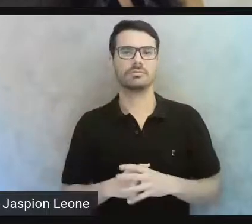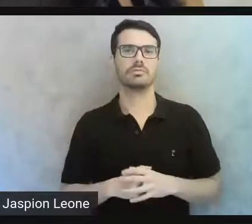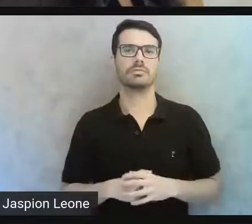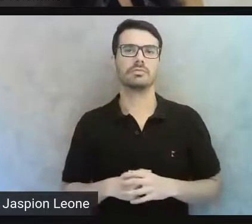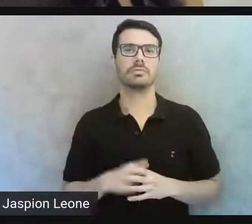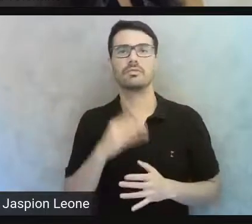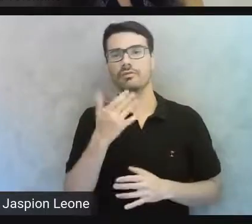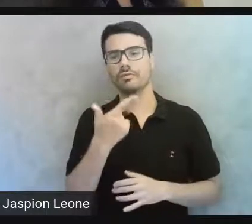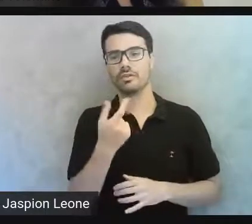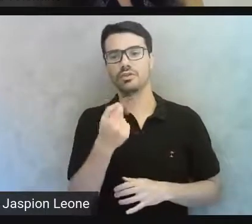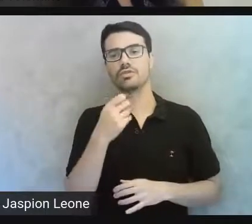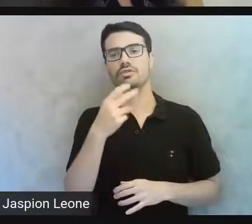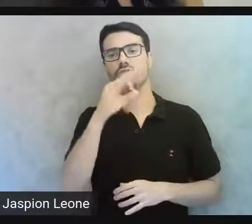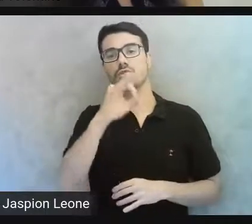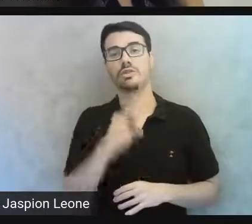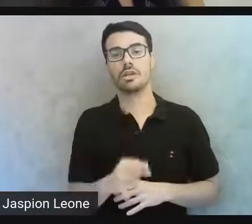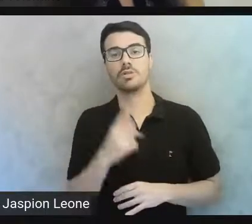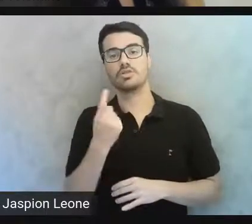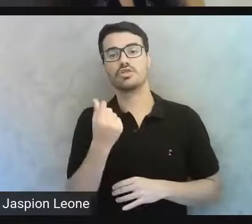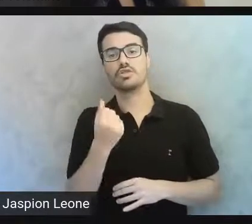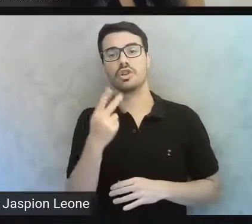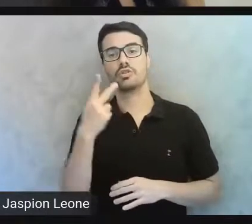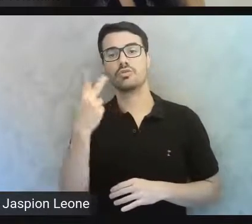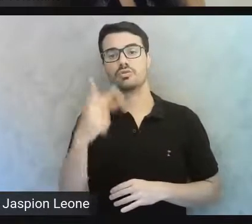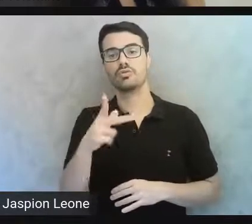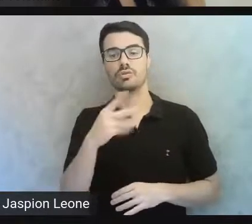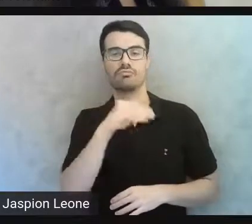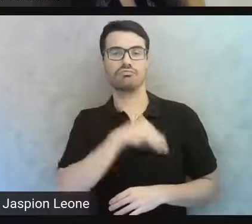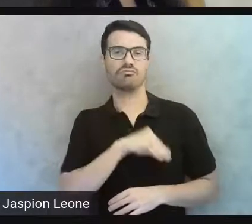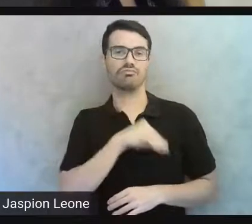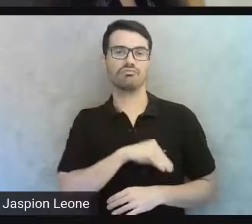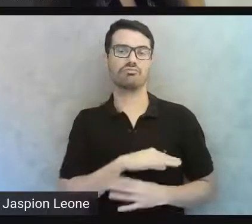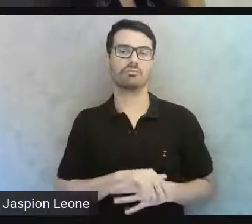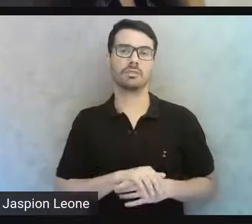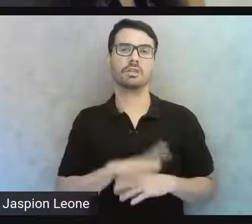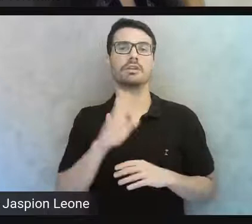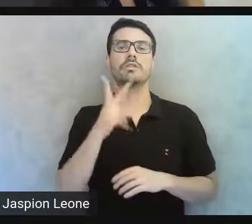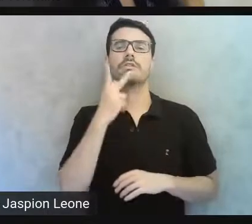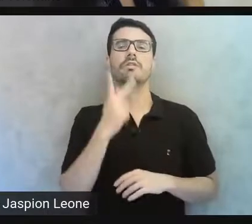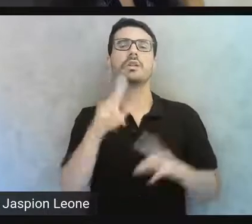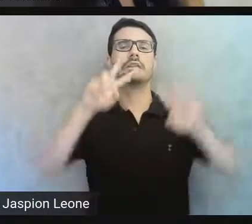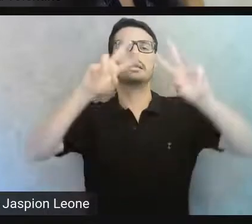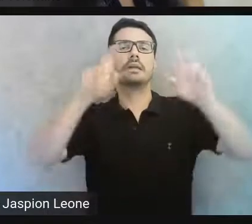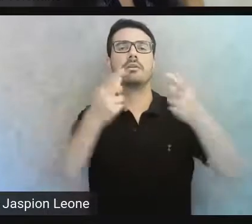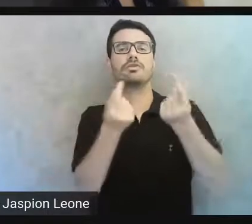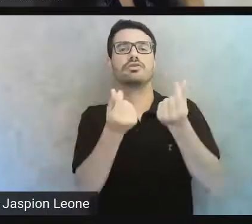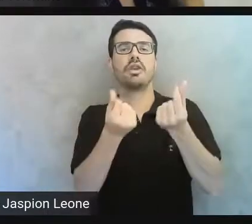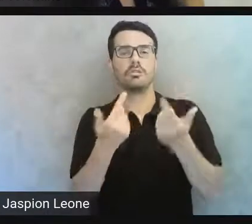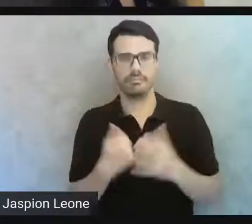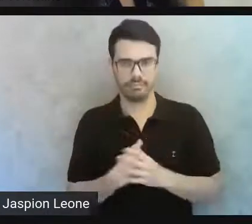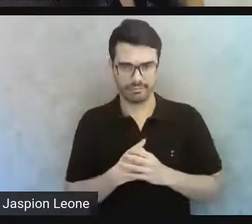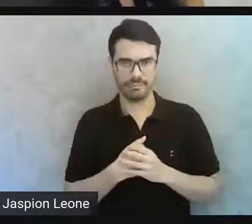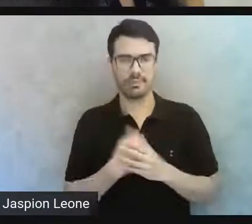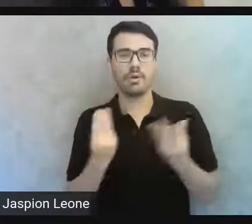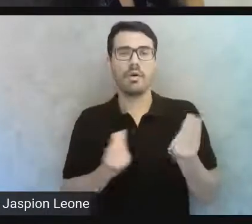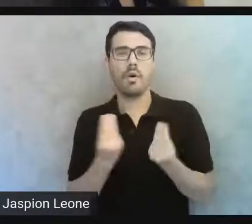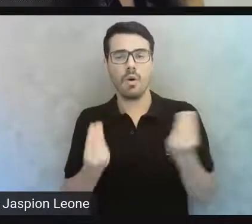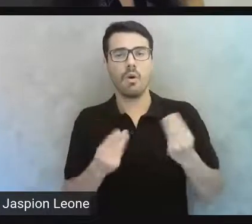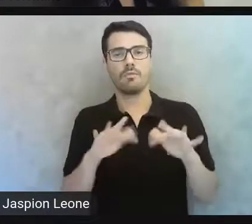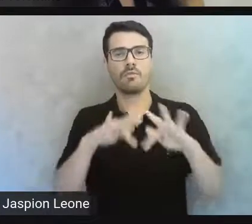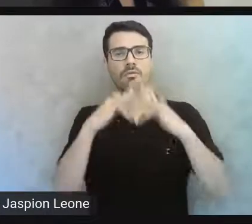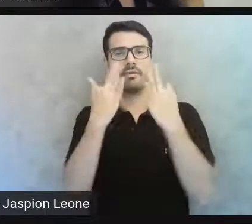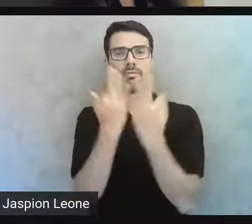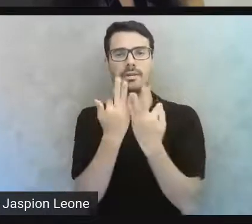pouquinho na questão do orçamento, a gente citou ali a questão do orçamento familiar, de como é que a gente